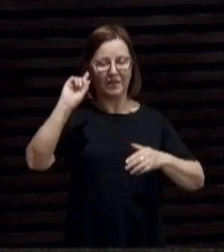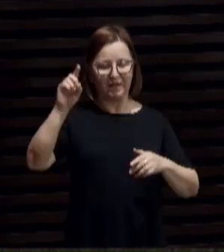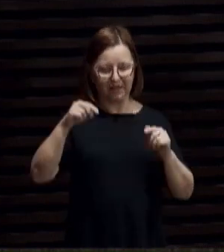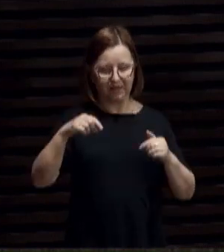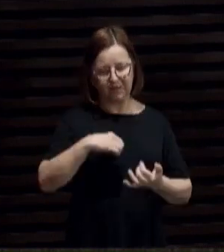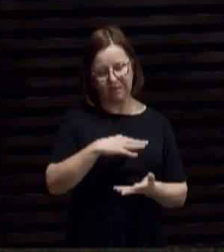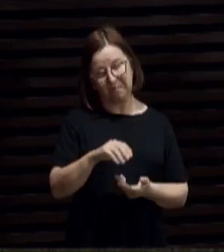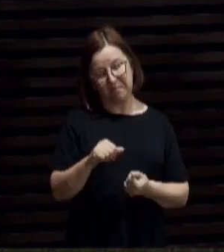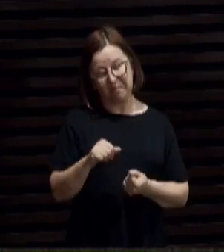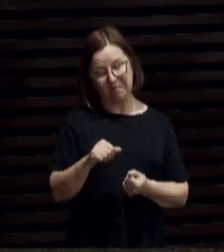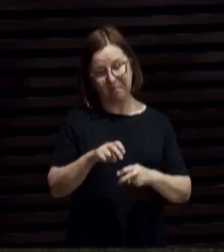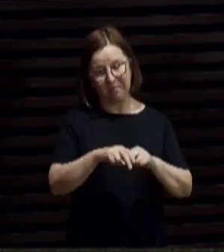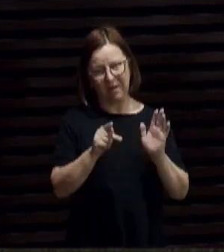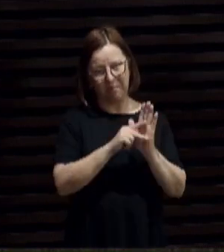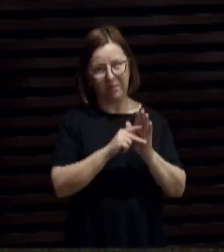segundo a sua visão,